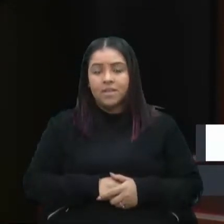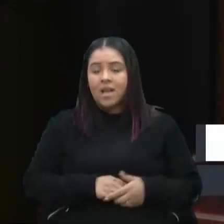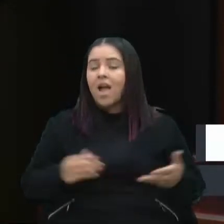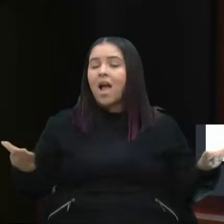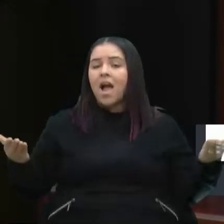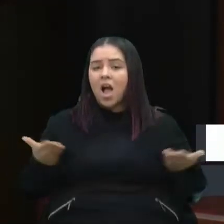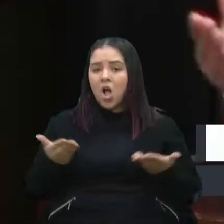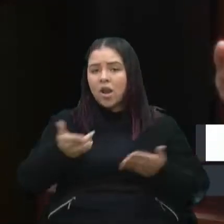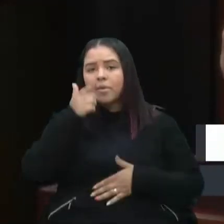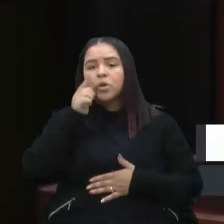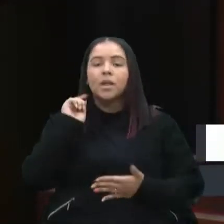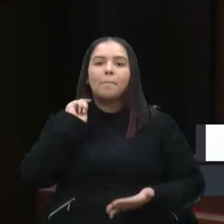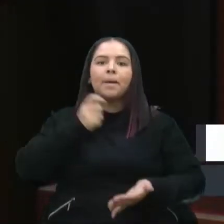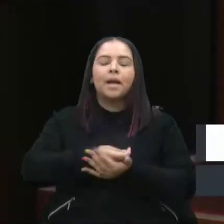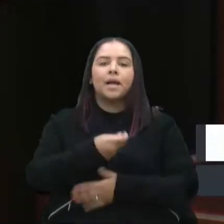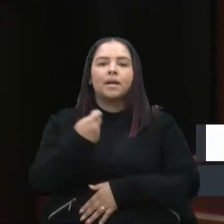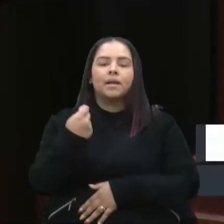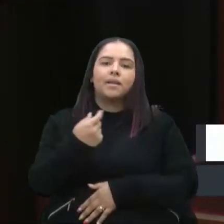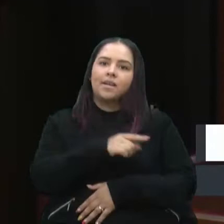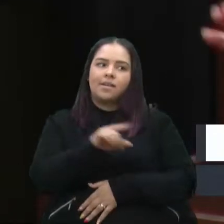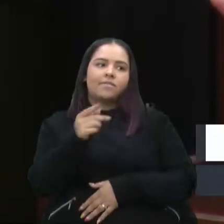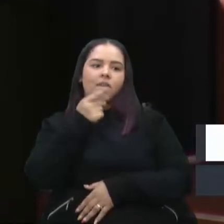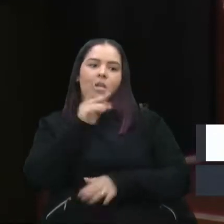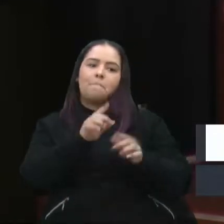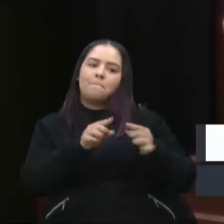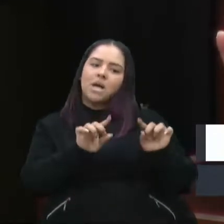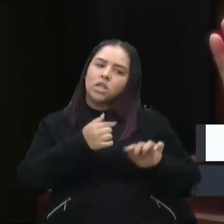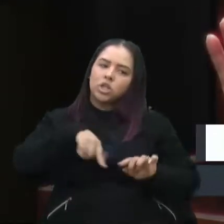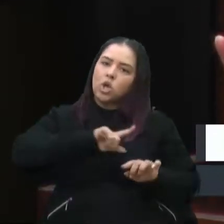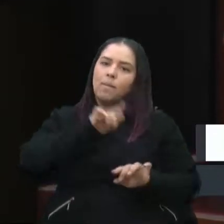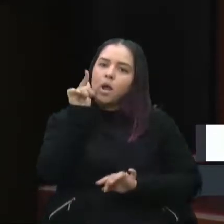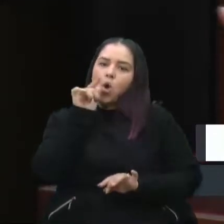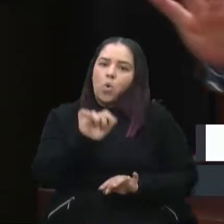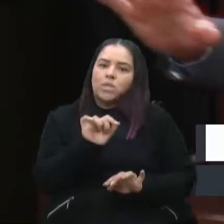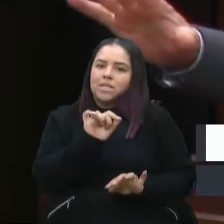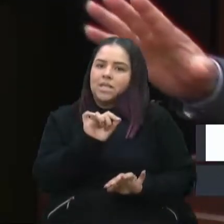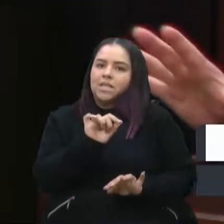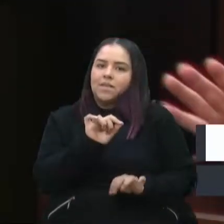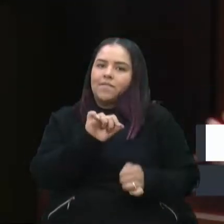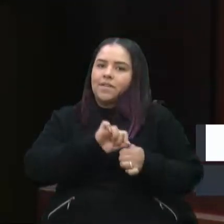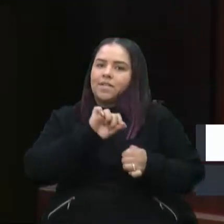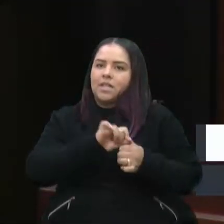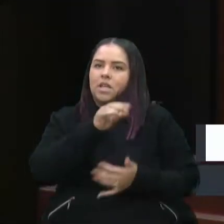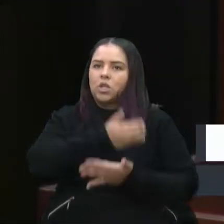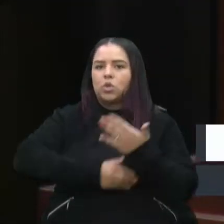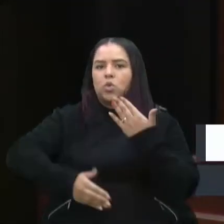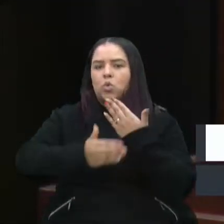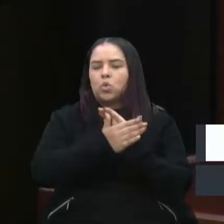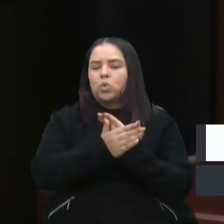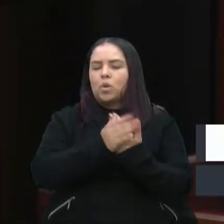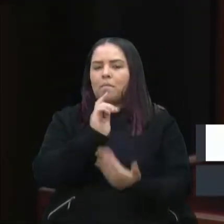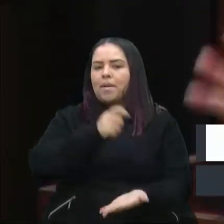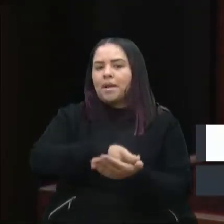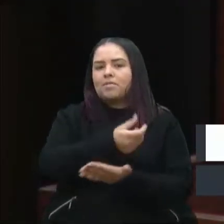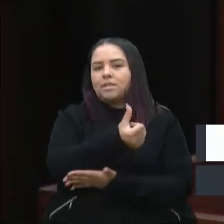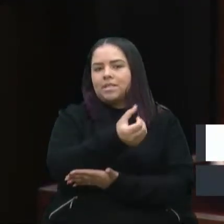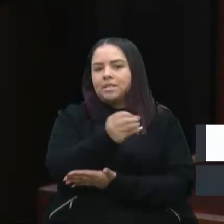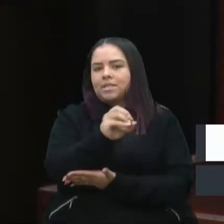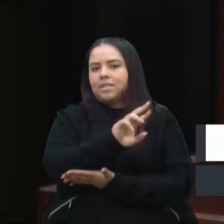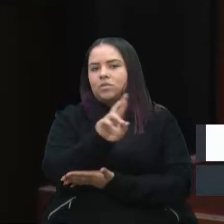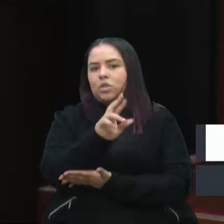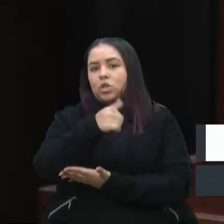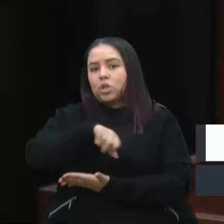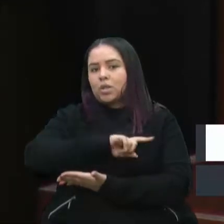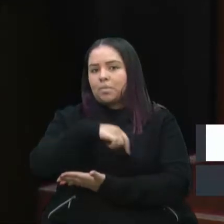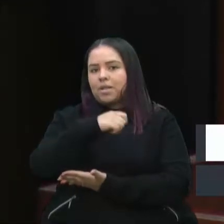Agora, para poder pagar, eles dizem, não, mas nós, para conseguir cumprir com o auxílio emergencial, nós temos que furar